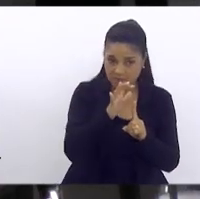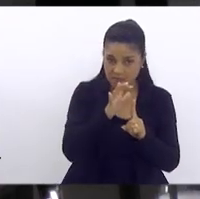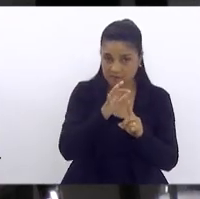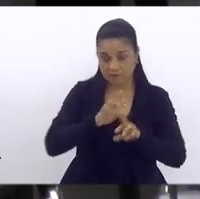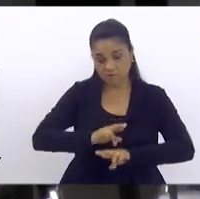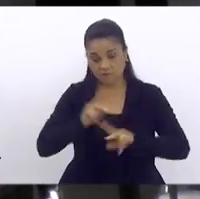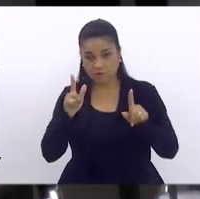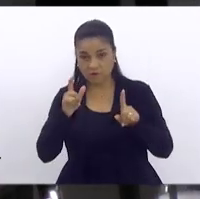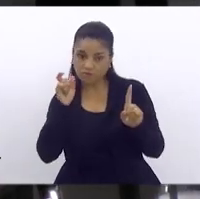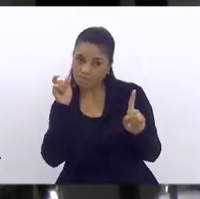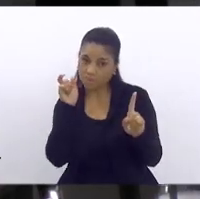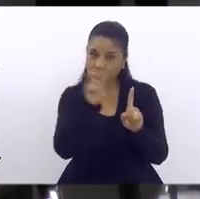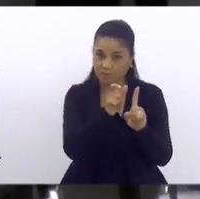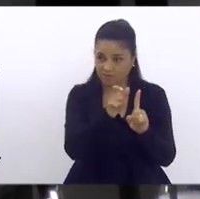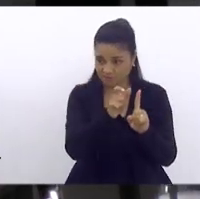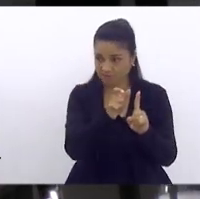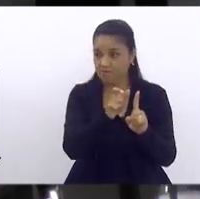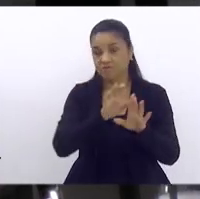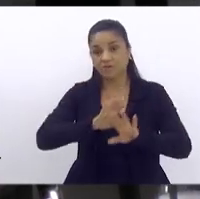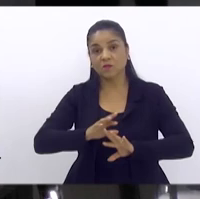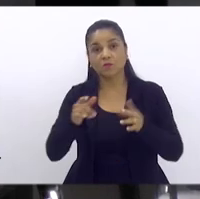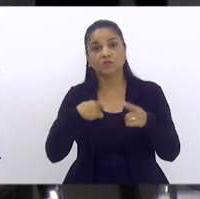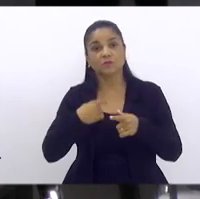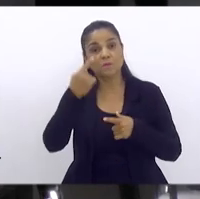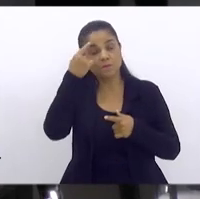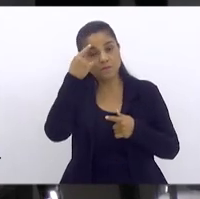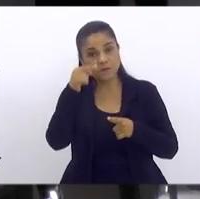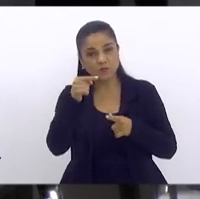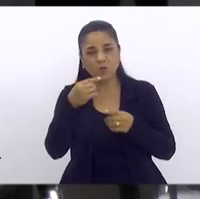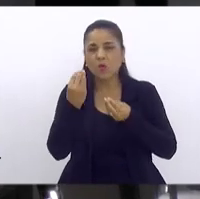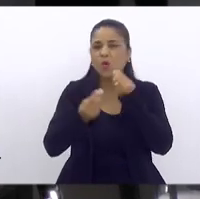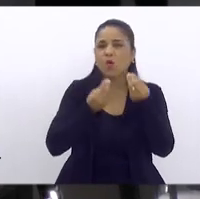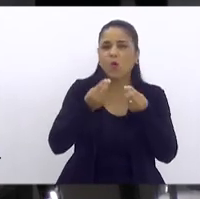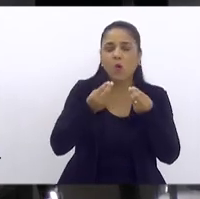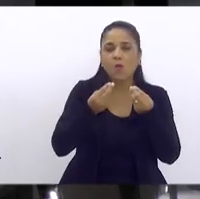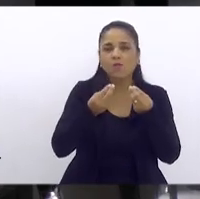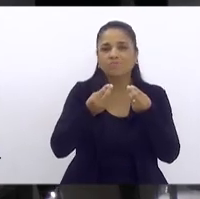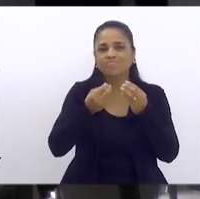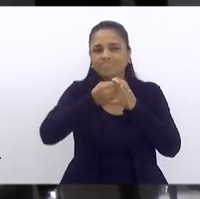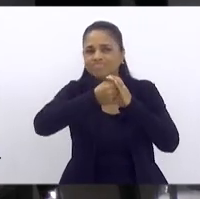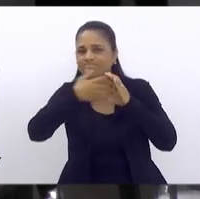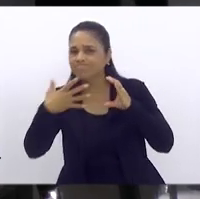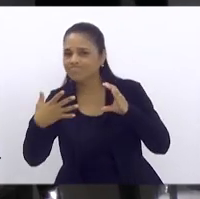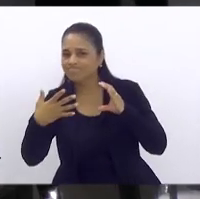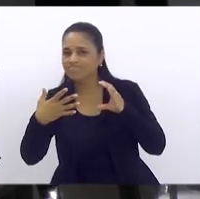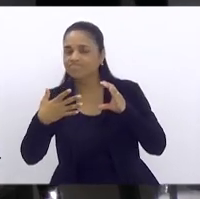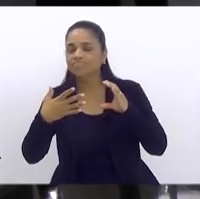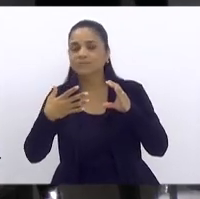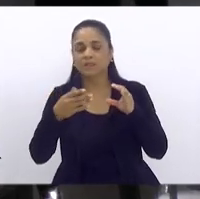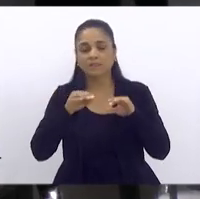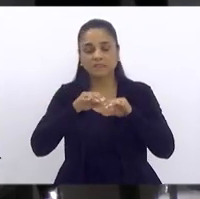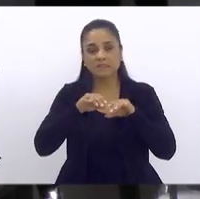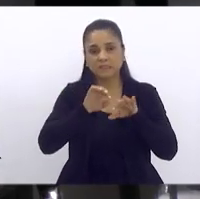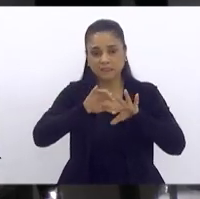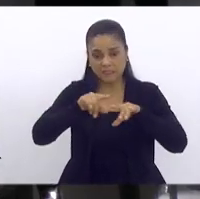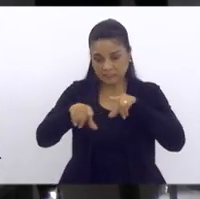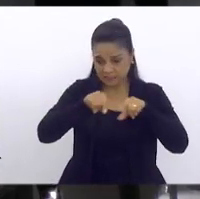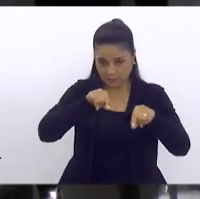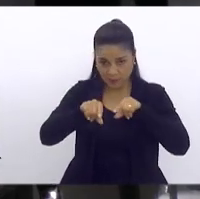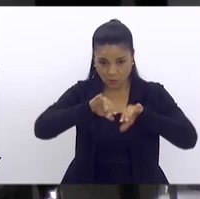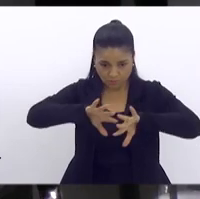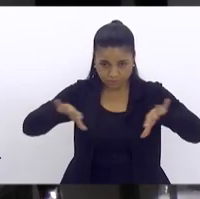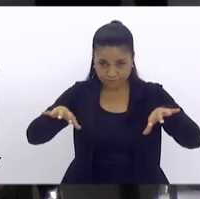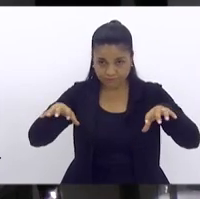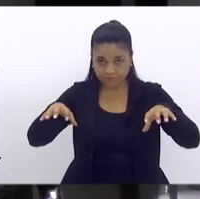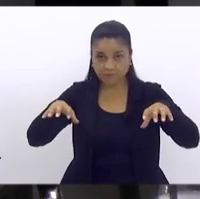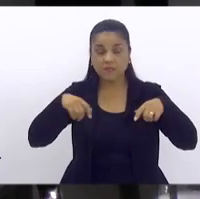graus. E aí a gente categorizou então esses diferentes níveis de ofensividade, digamos assim, e percebemos